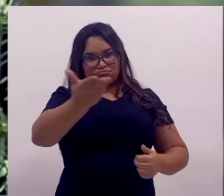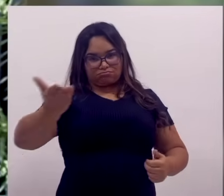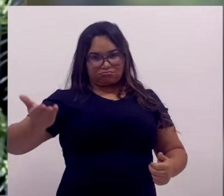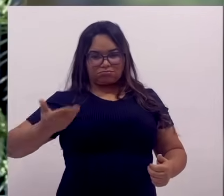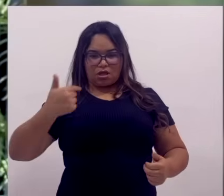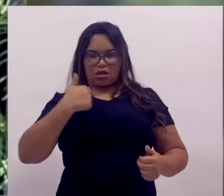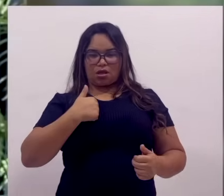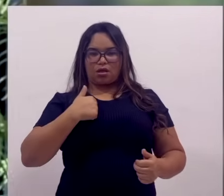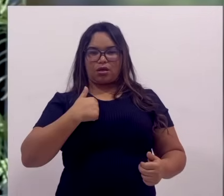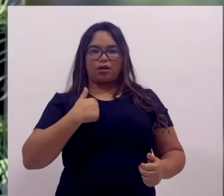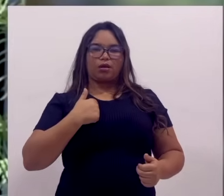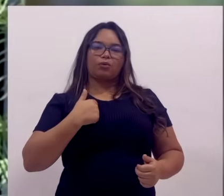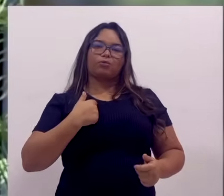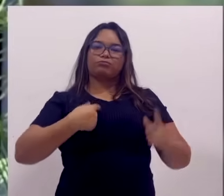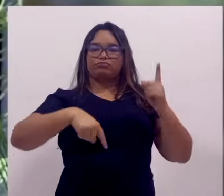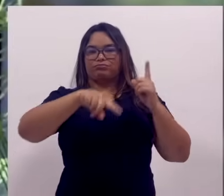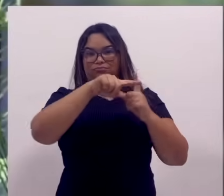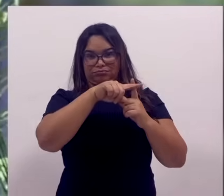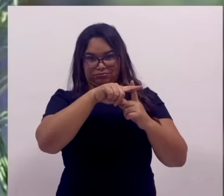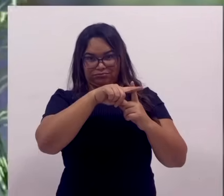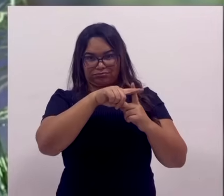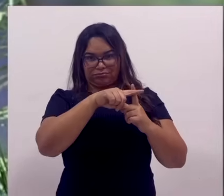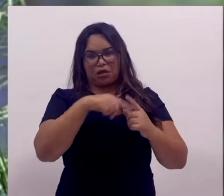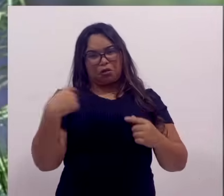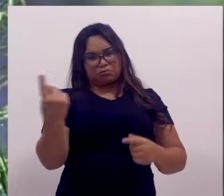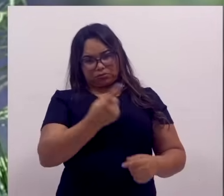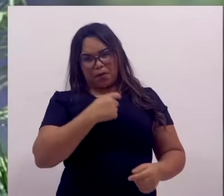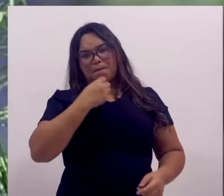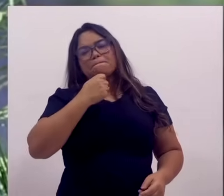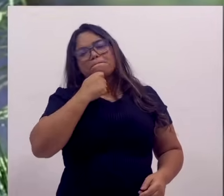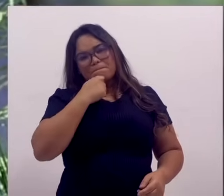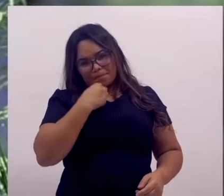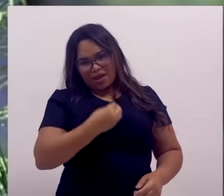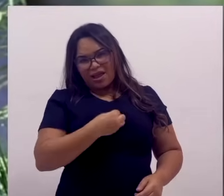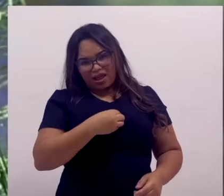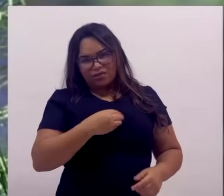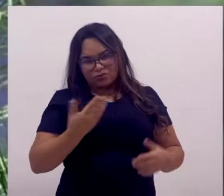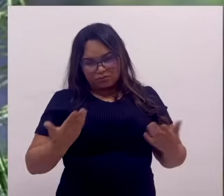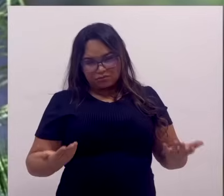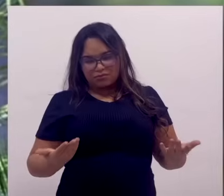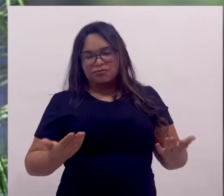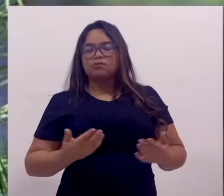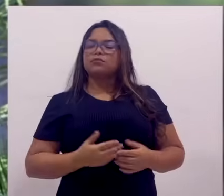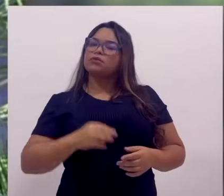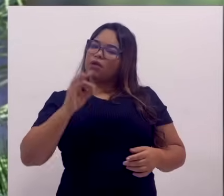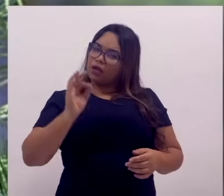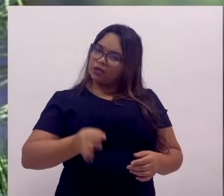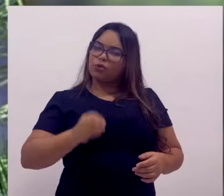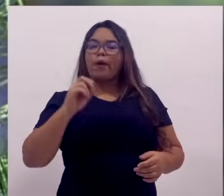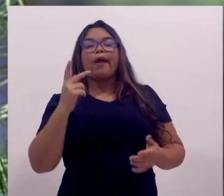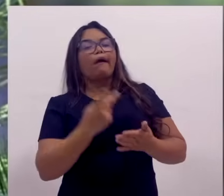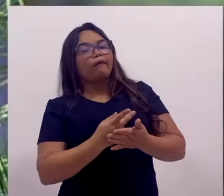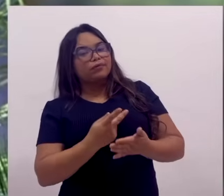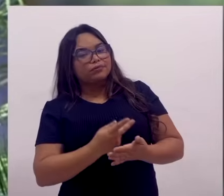Porque Jesus morreu por você e por mim, quando nós ainda éramos pecadores. Certo ou